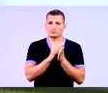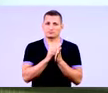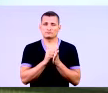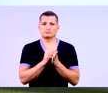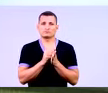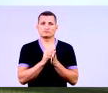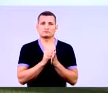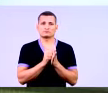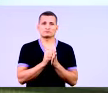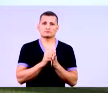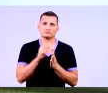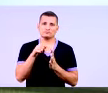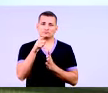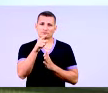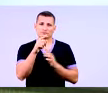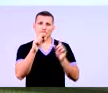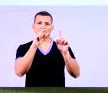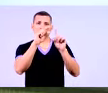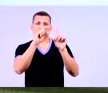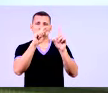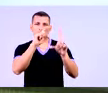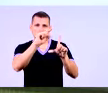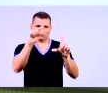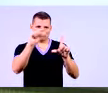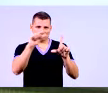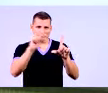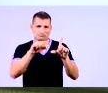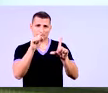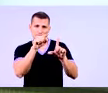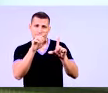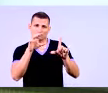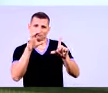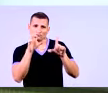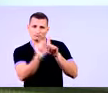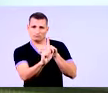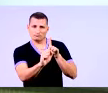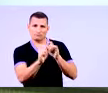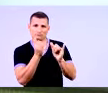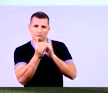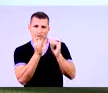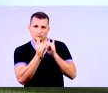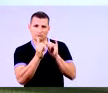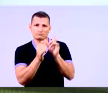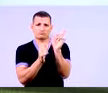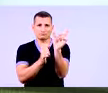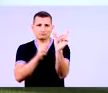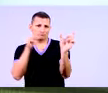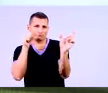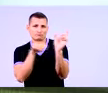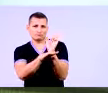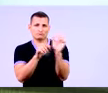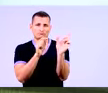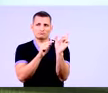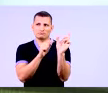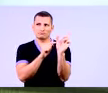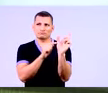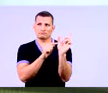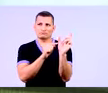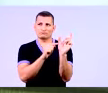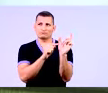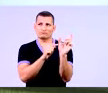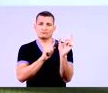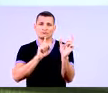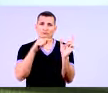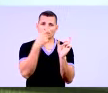é do que quando você preenche um formulário ele pega aquela informação joga numa variável guarde essa informação numa variável e